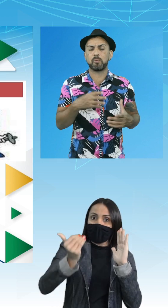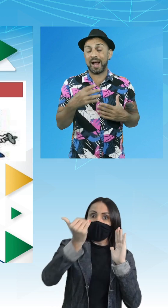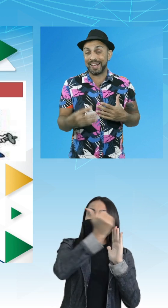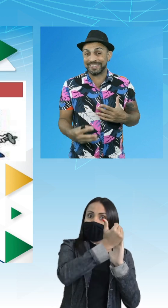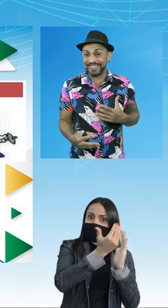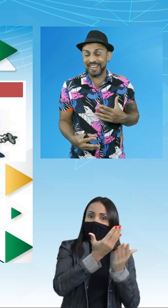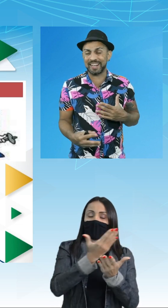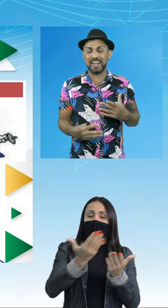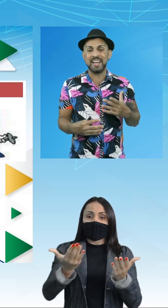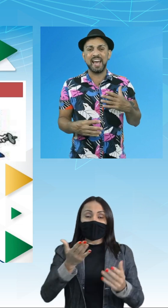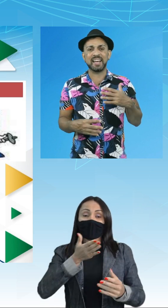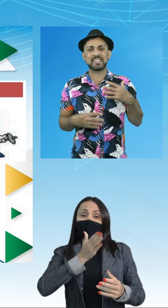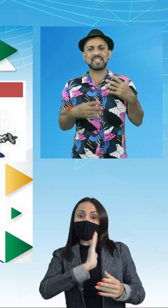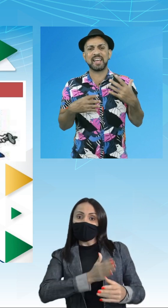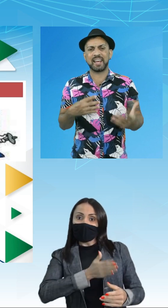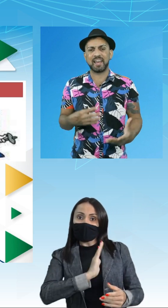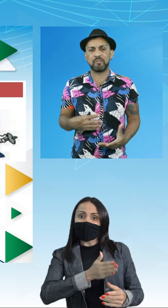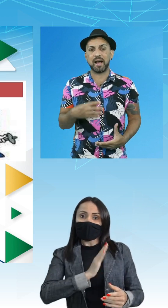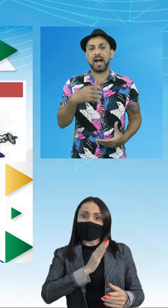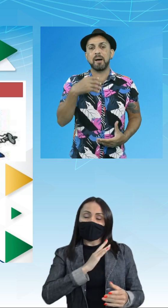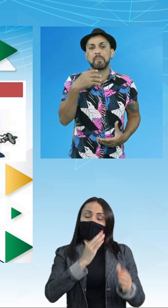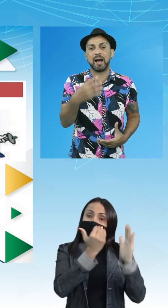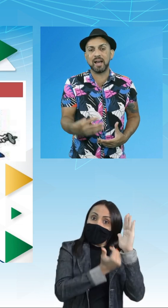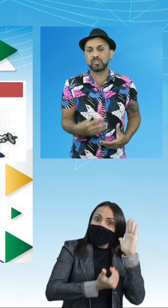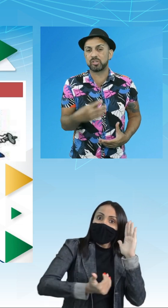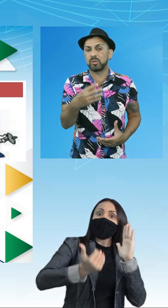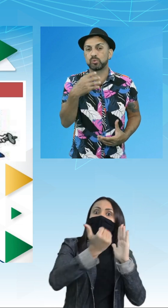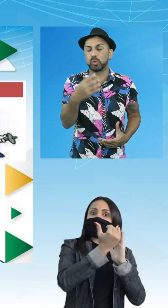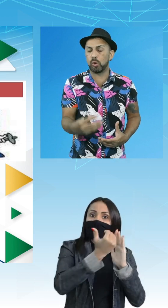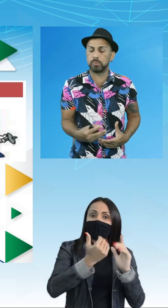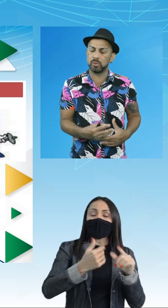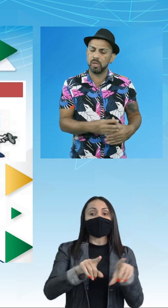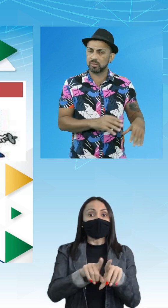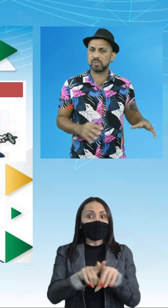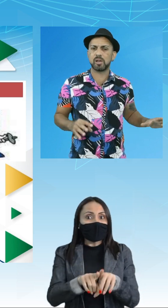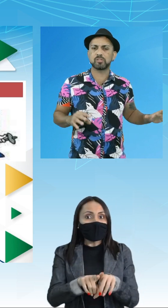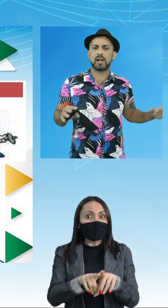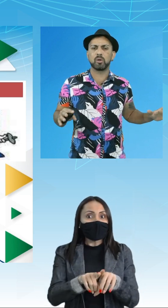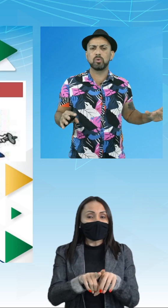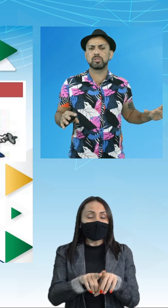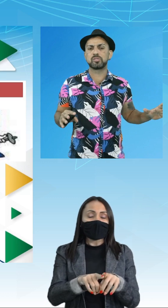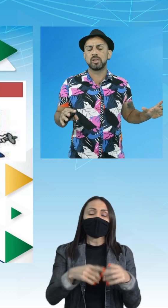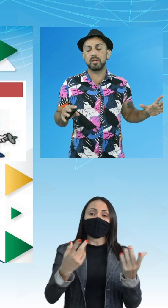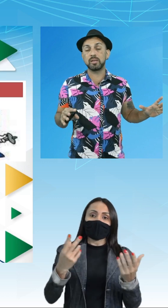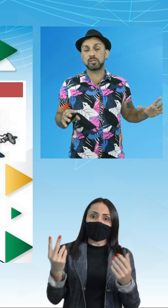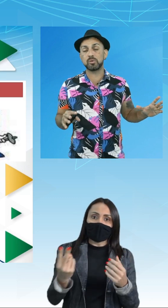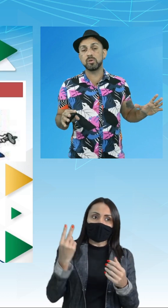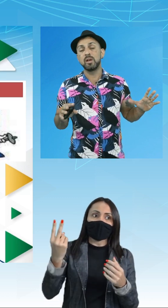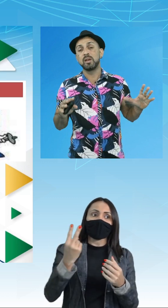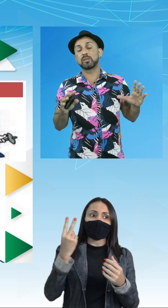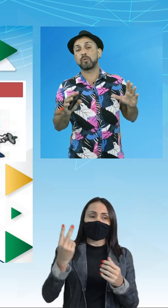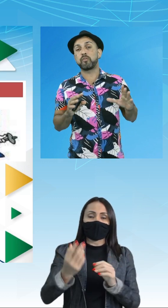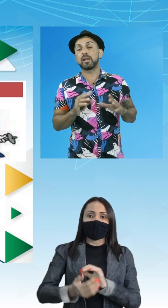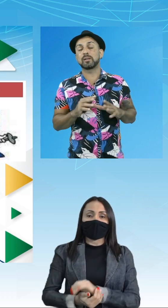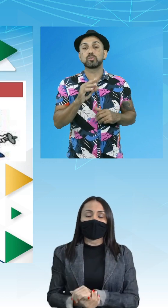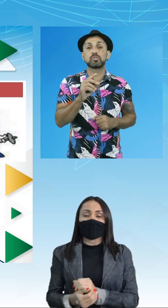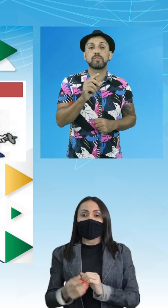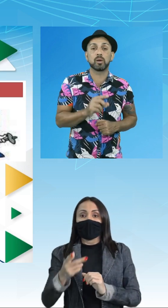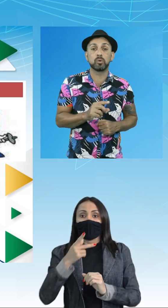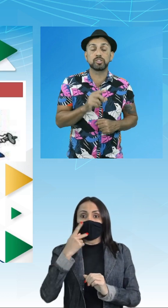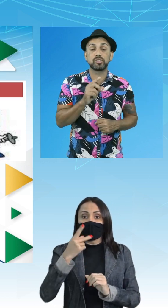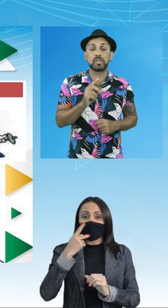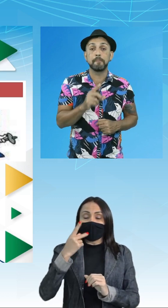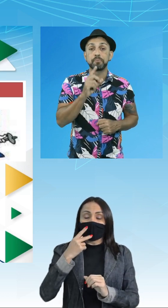frequência cardíaca, ela se eleva a mais que o dobro dos seus valores. Isso eu estou falando